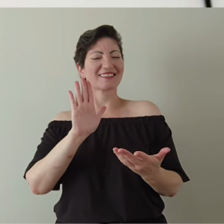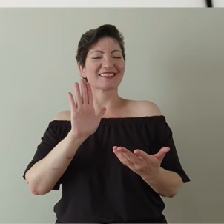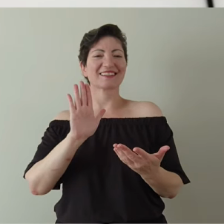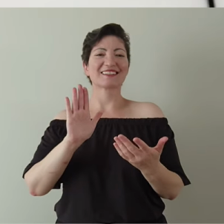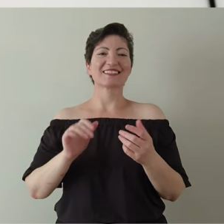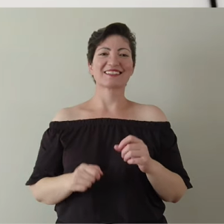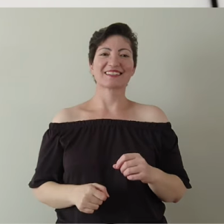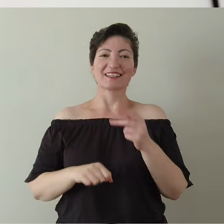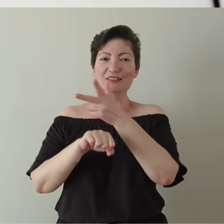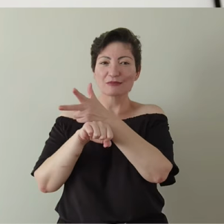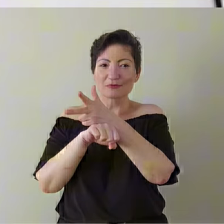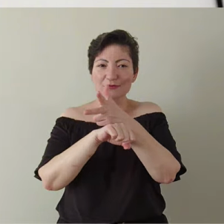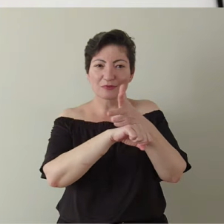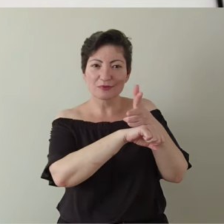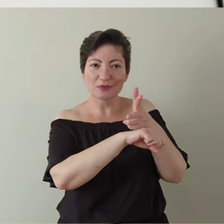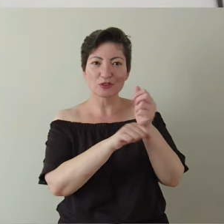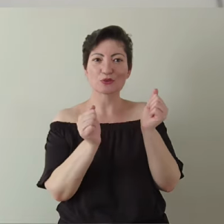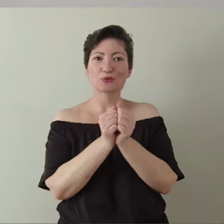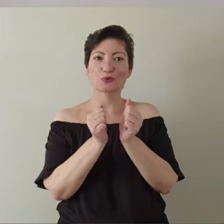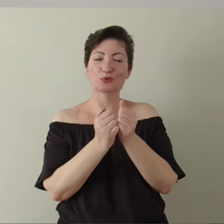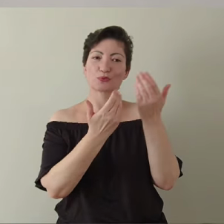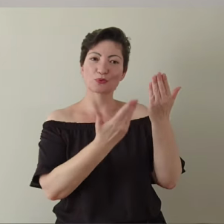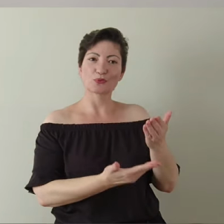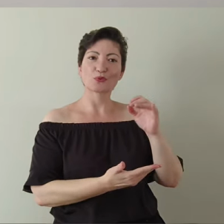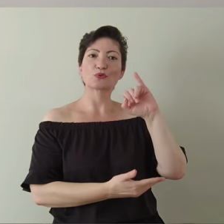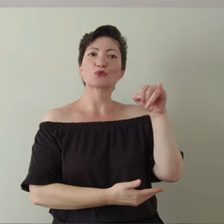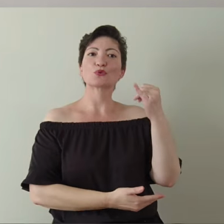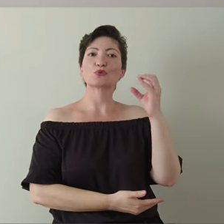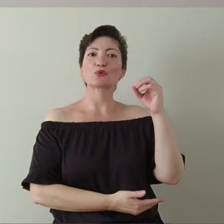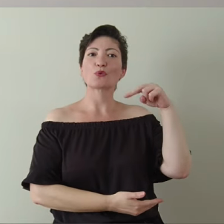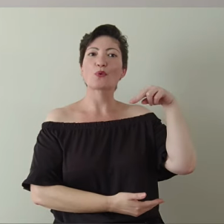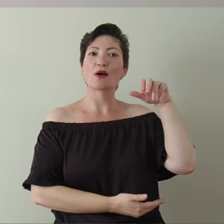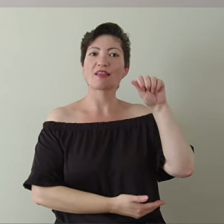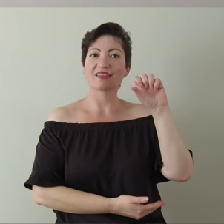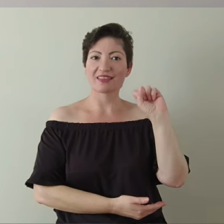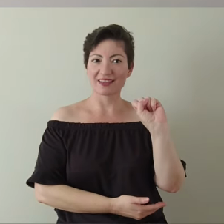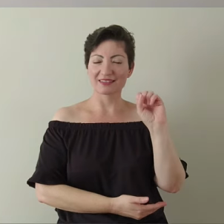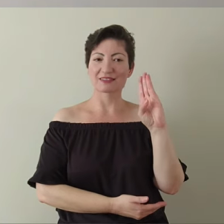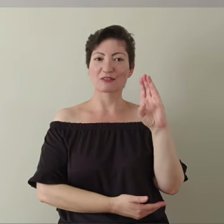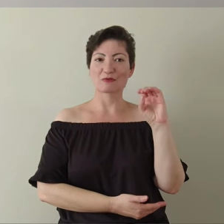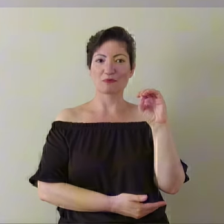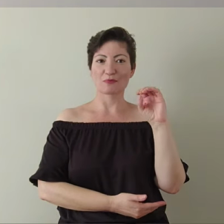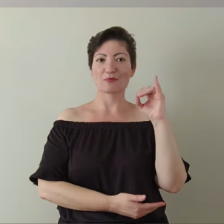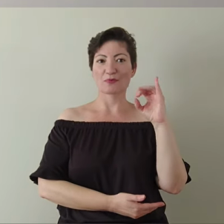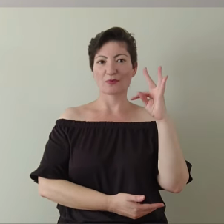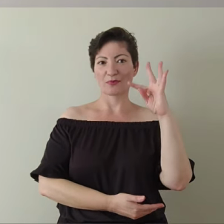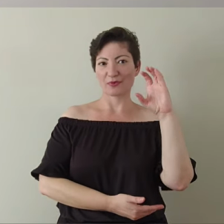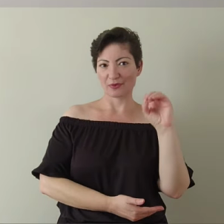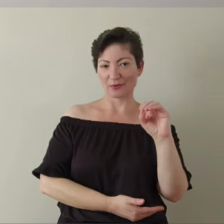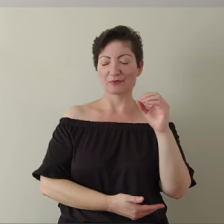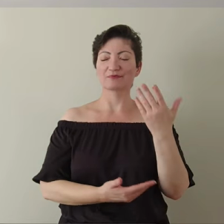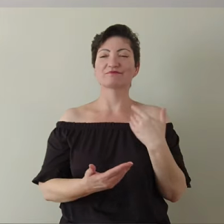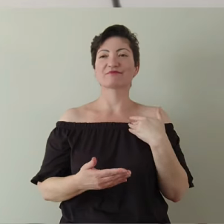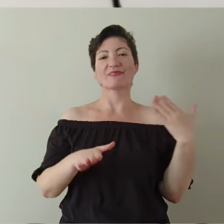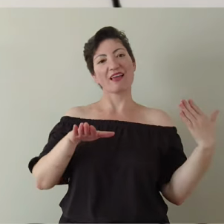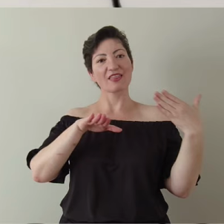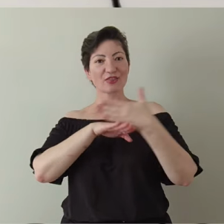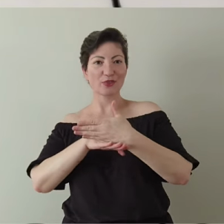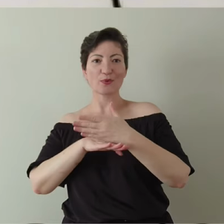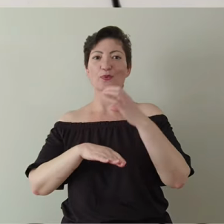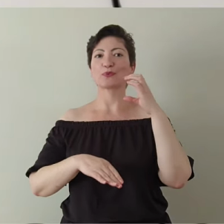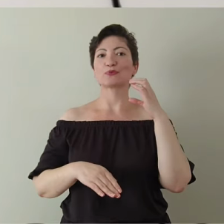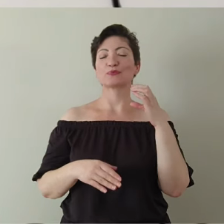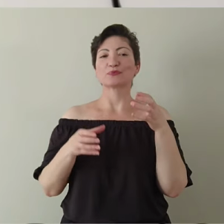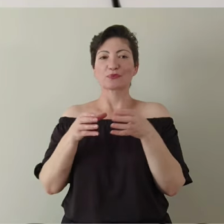nós fizemos uma filmagem junto com o Jonas Boita, né? Então eu entrei no grupo a convite, né, da Michela, que a gente